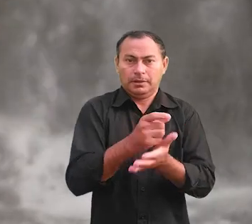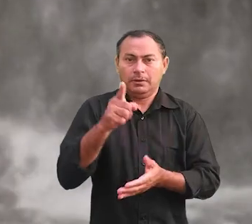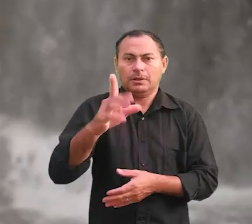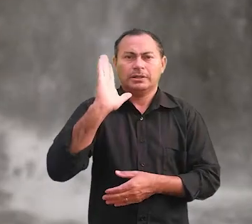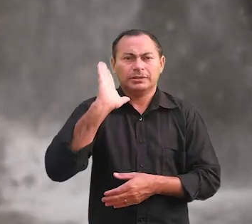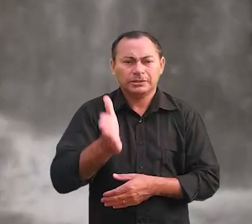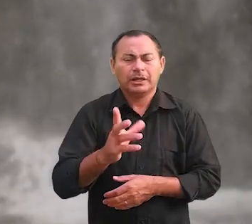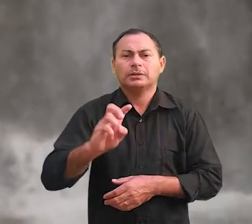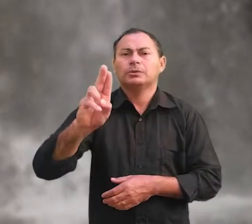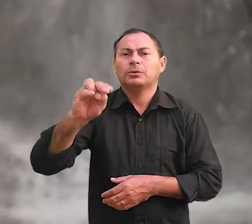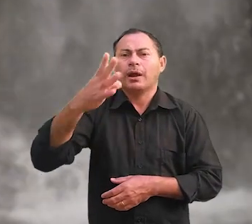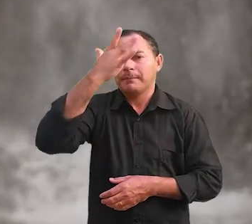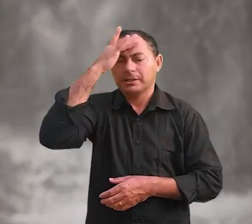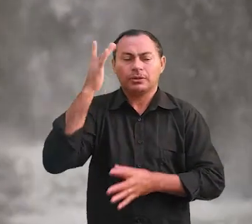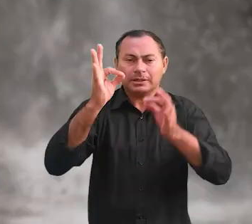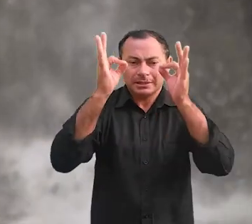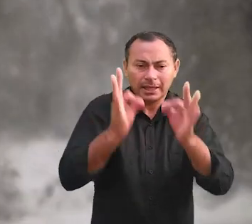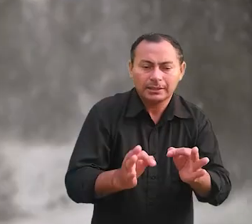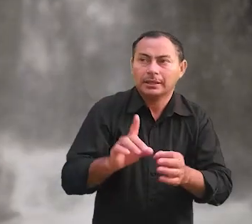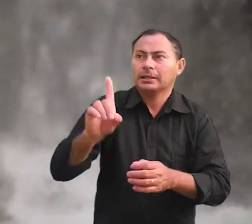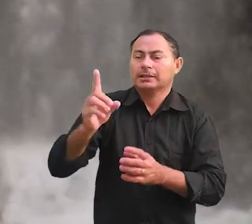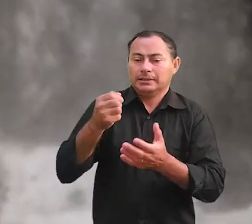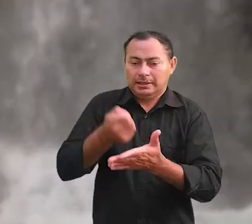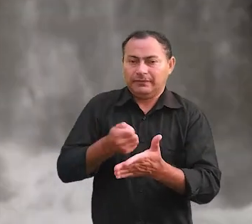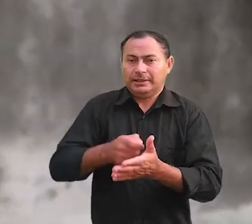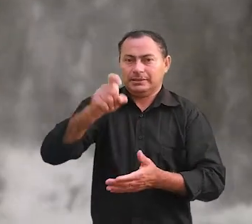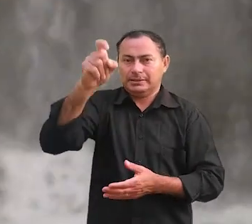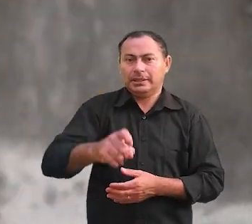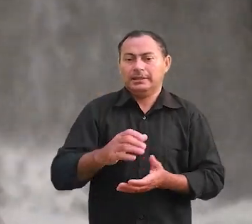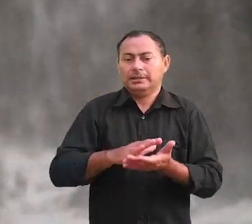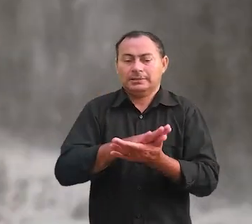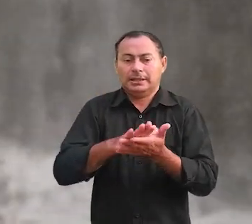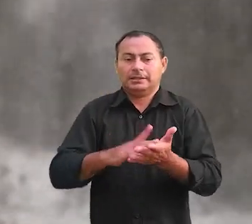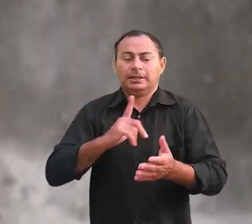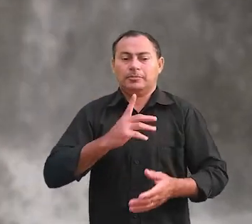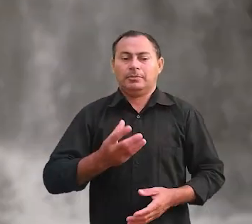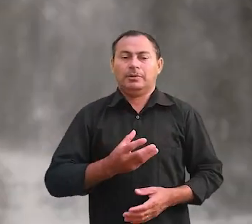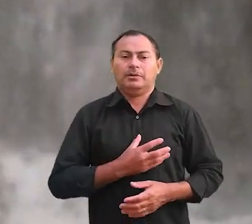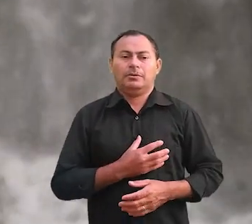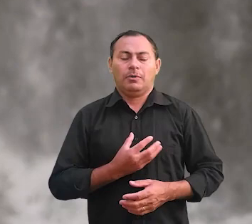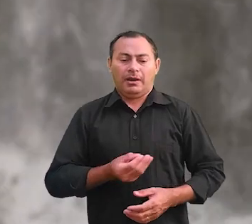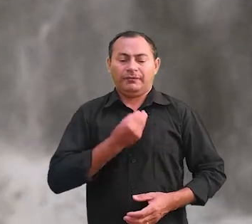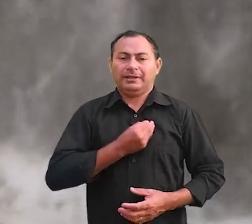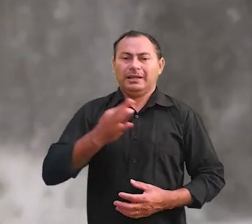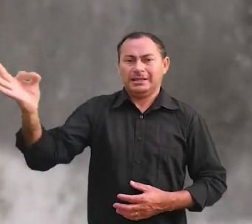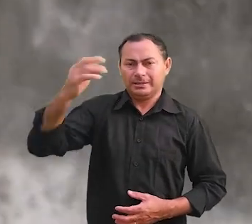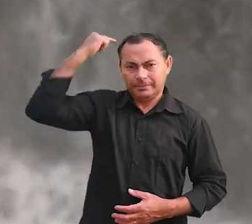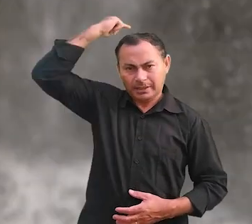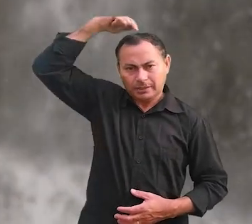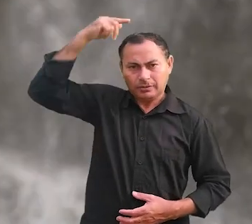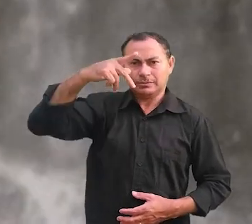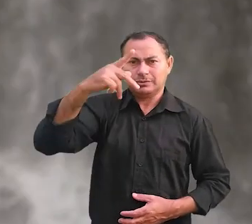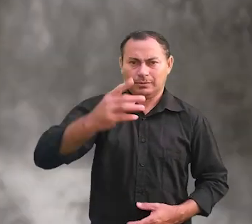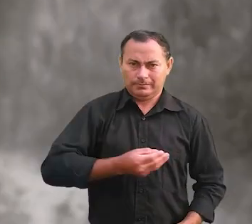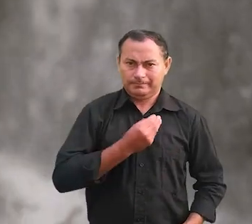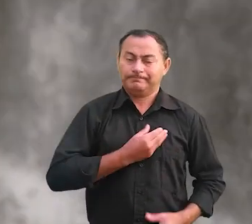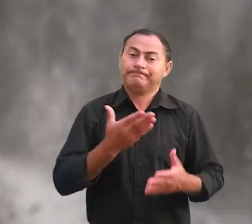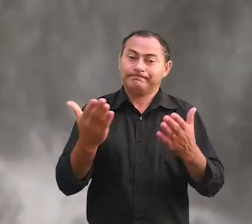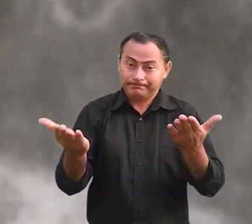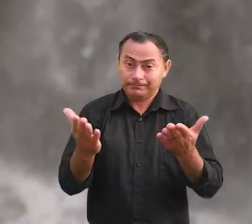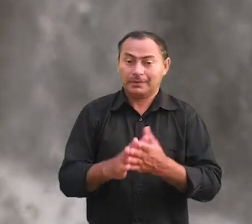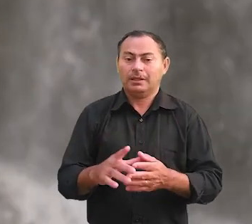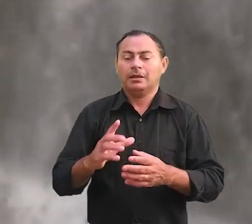novo testamento é que você jamais será a pessoa adequada que Deva ser sem ter uma e espiritual em sua vida